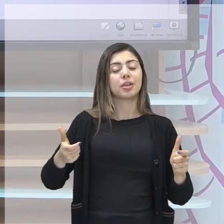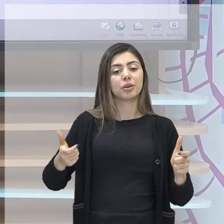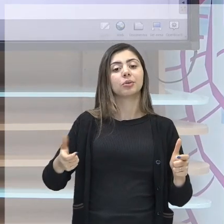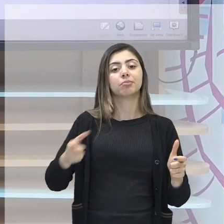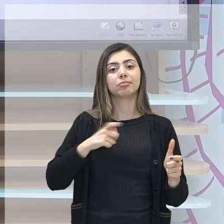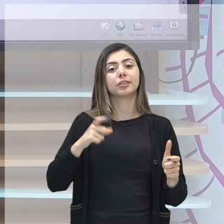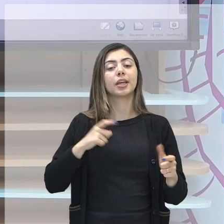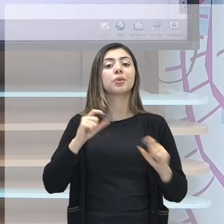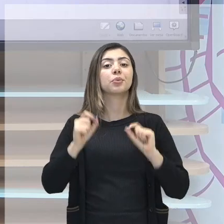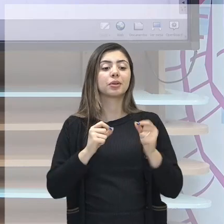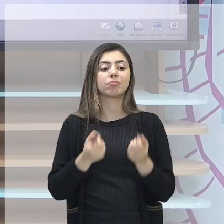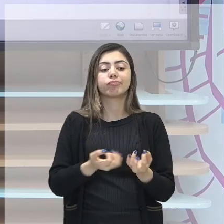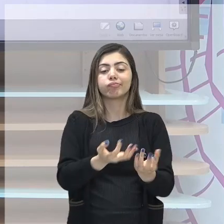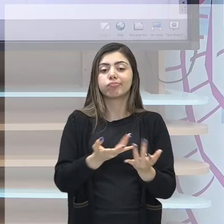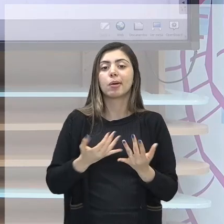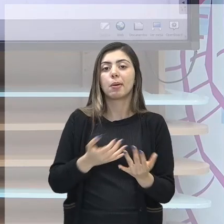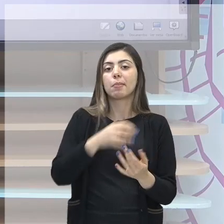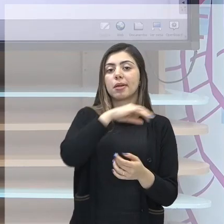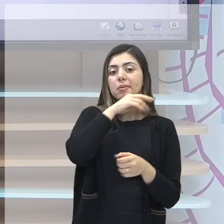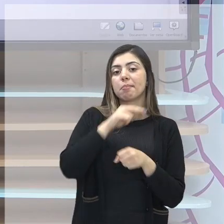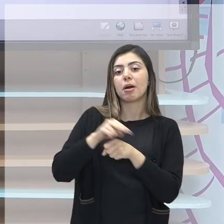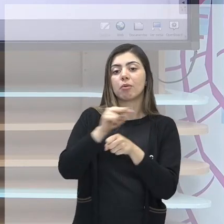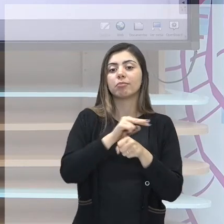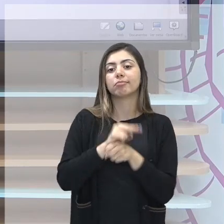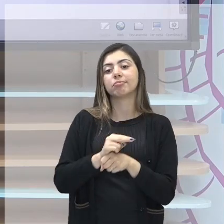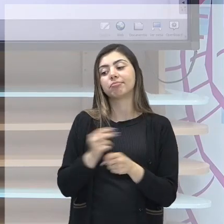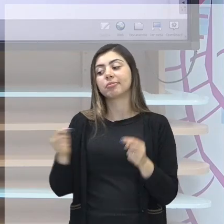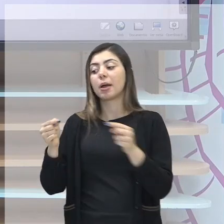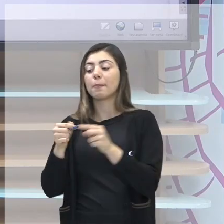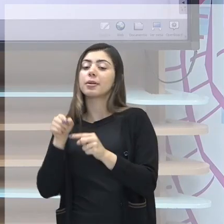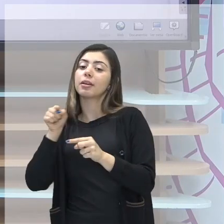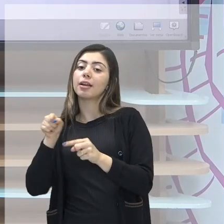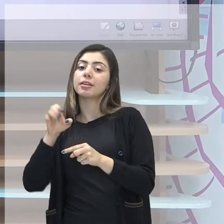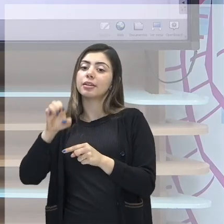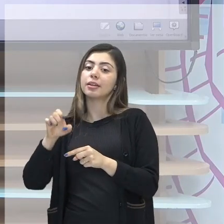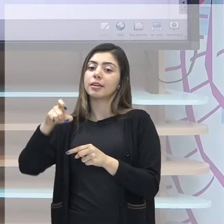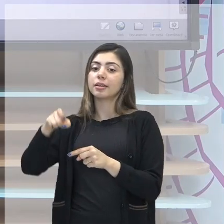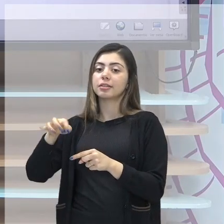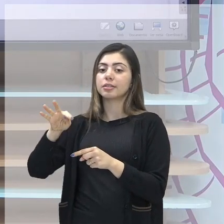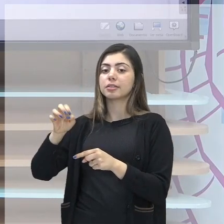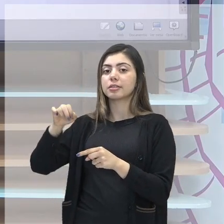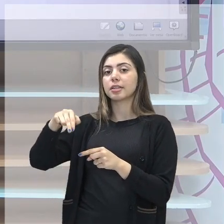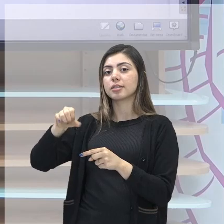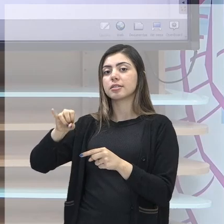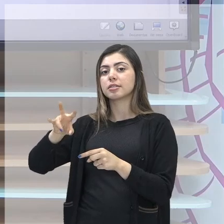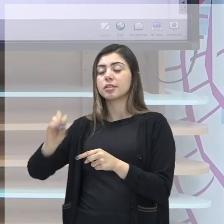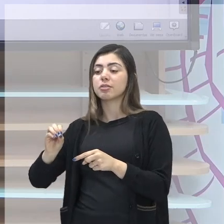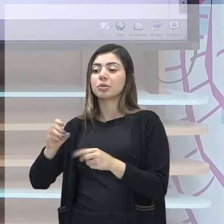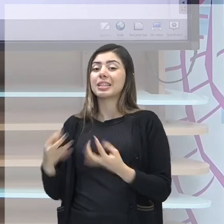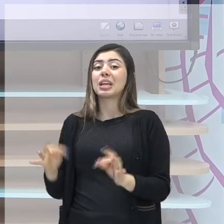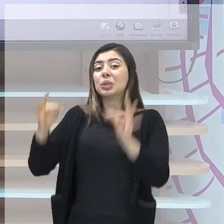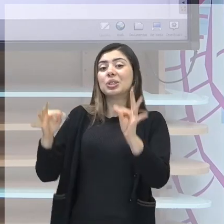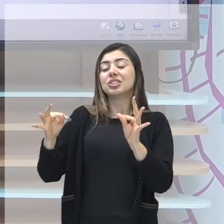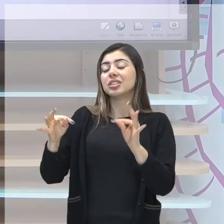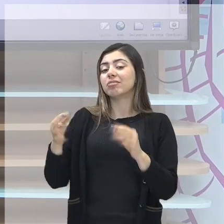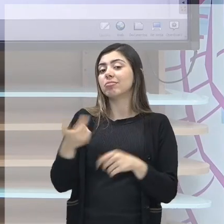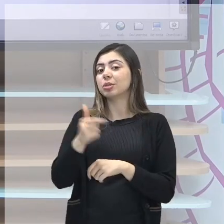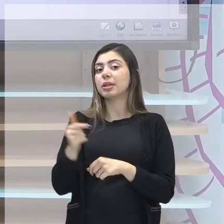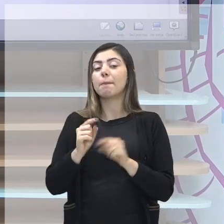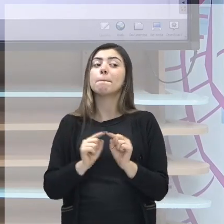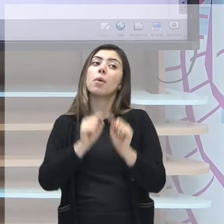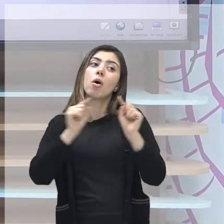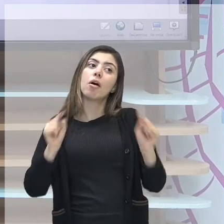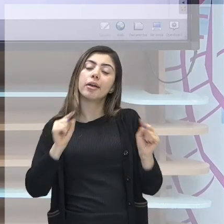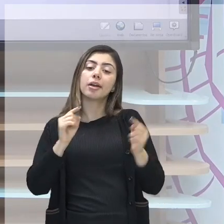realizam a agricultura e pecuária extensiva, sem muita tecnologia. No entanto, em algumas regiões da América